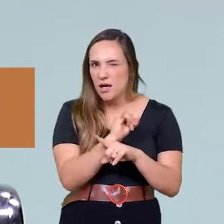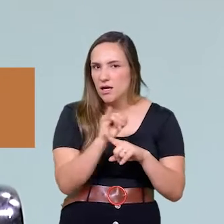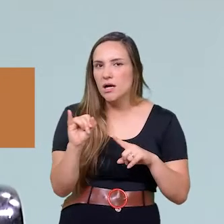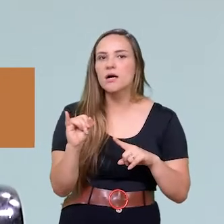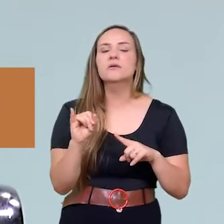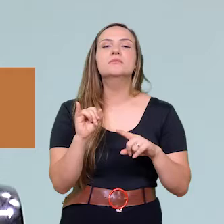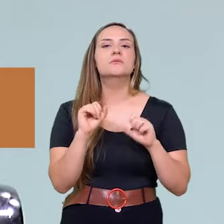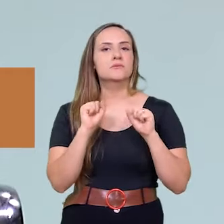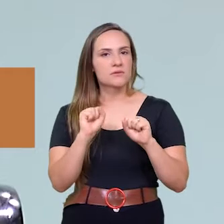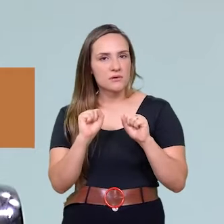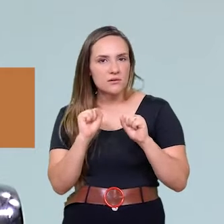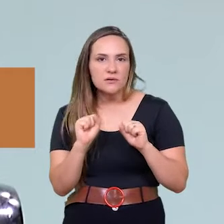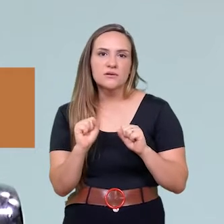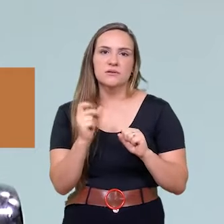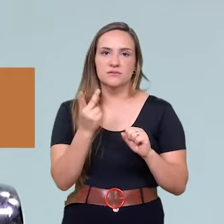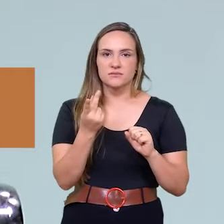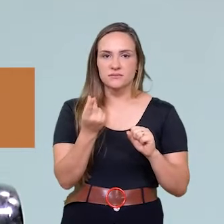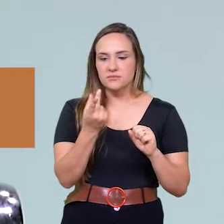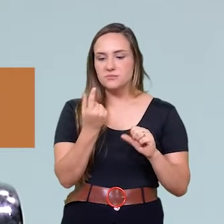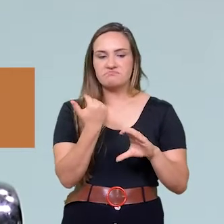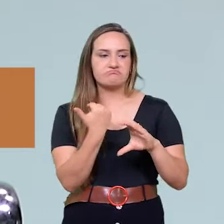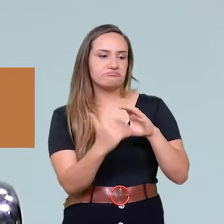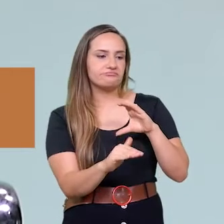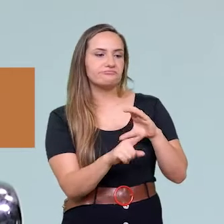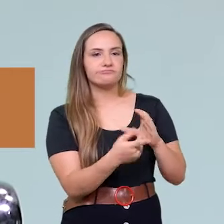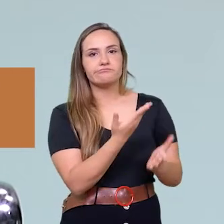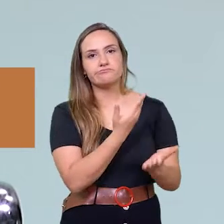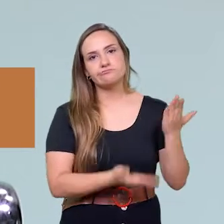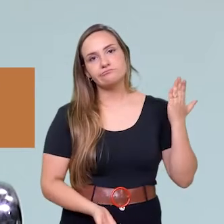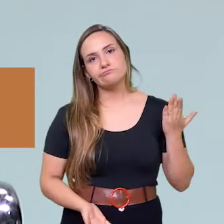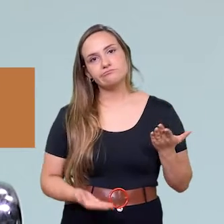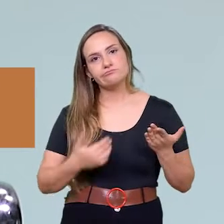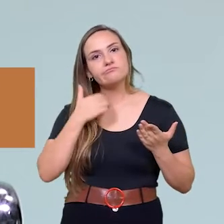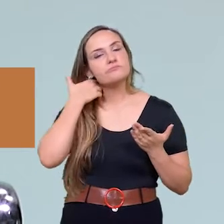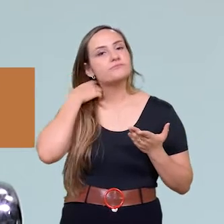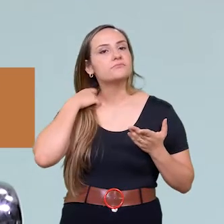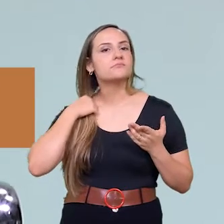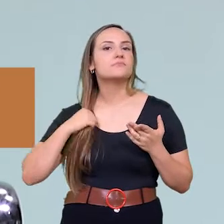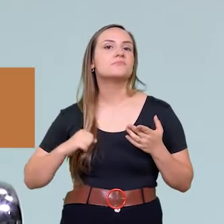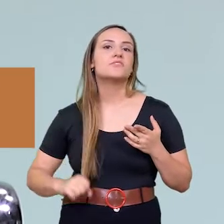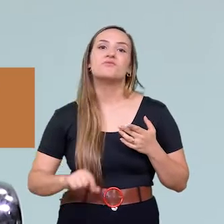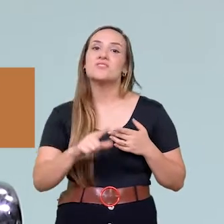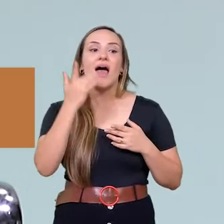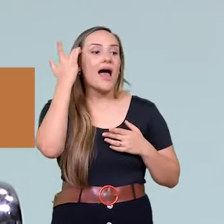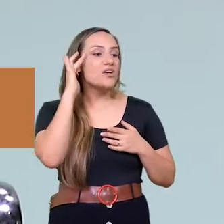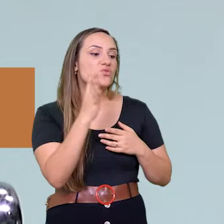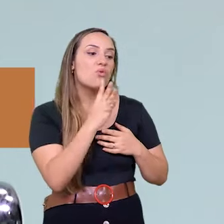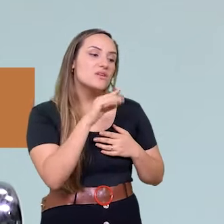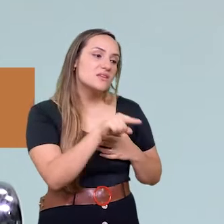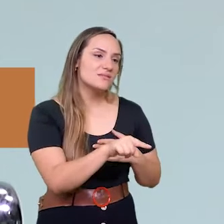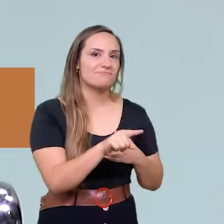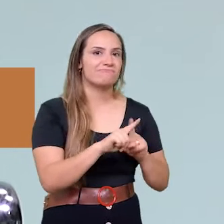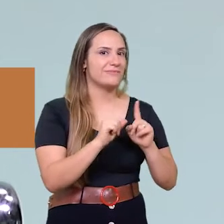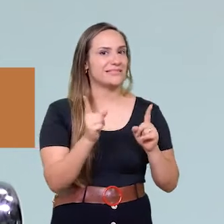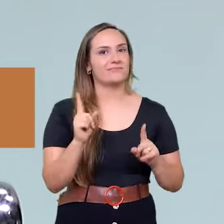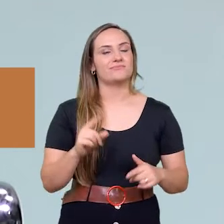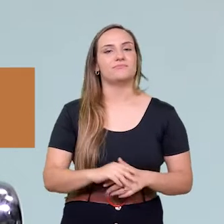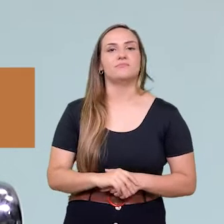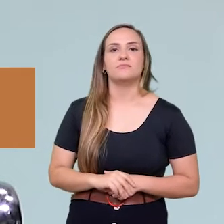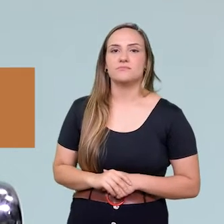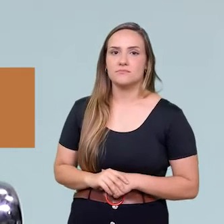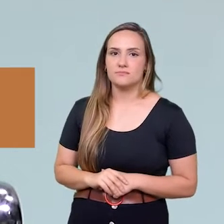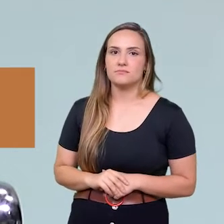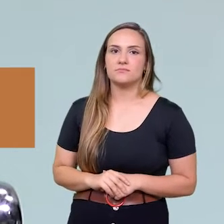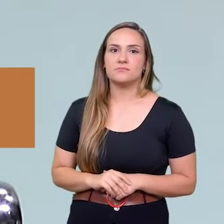muito bem articulado, e você pode fazer uma transferência por meio de Pix para uma pessoa que você supõe seja aquela.